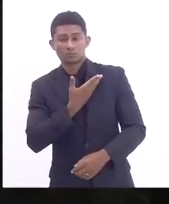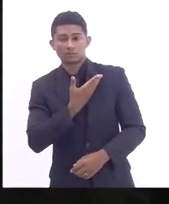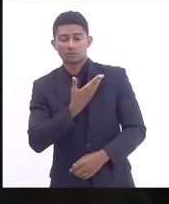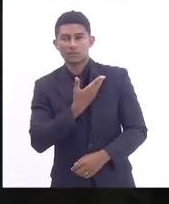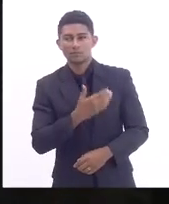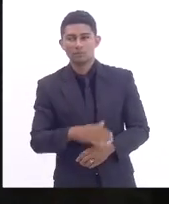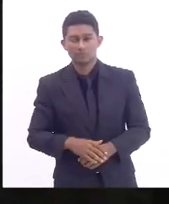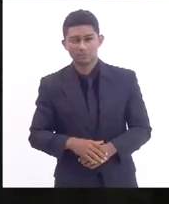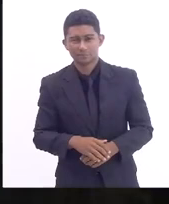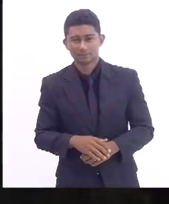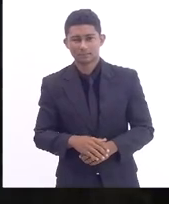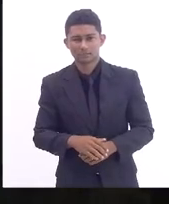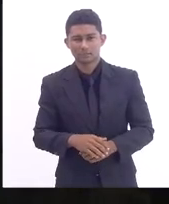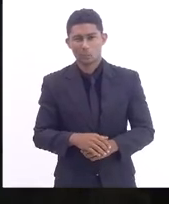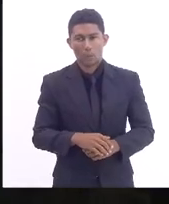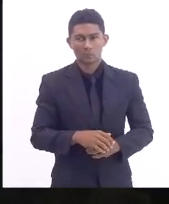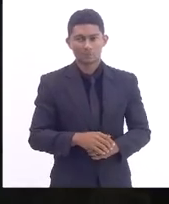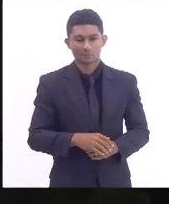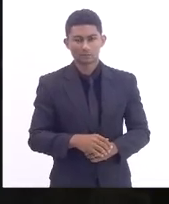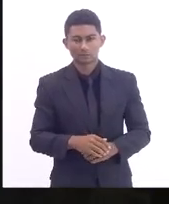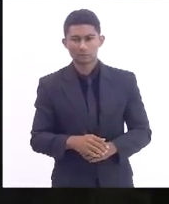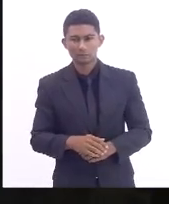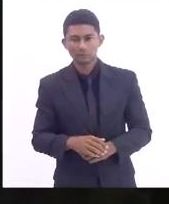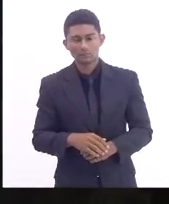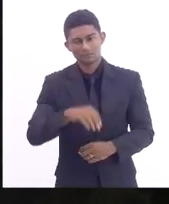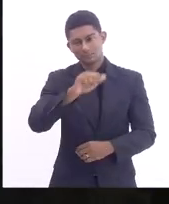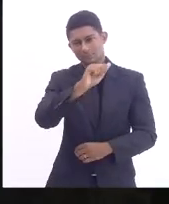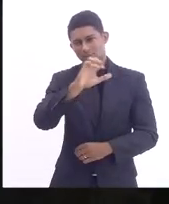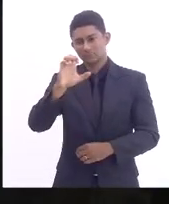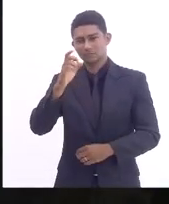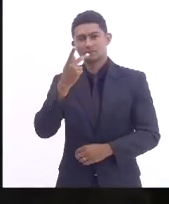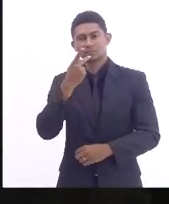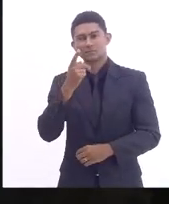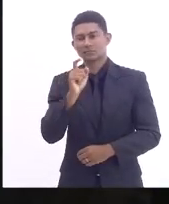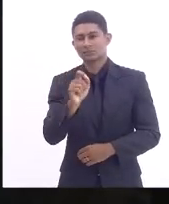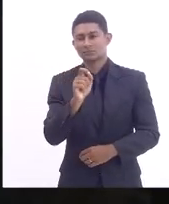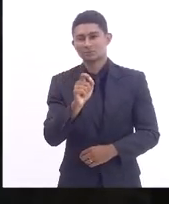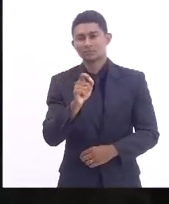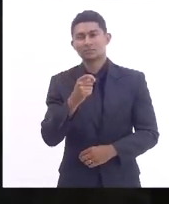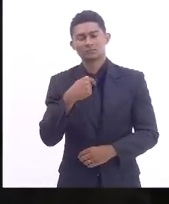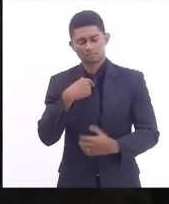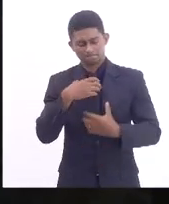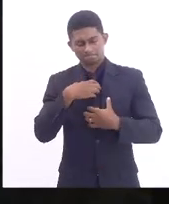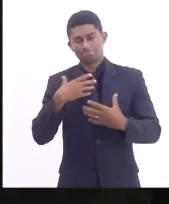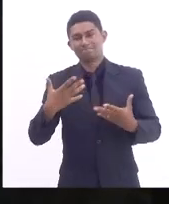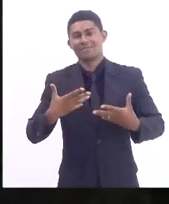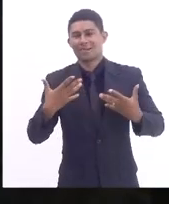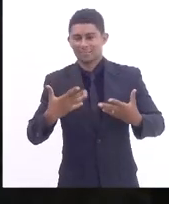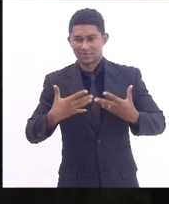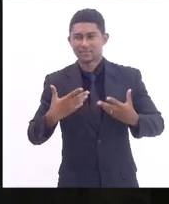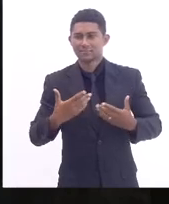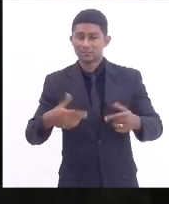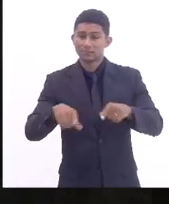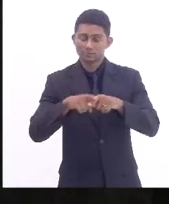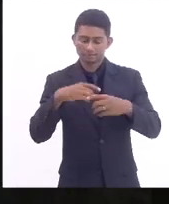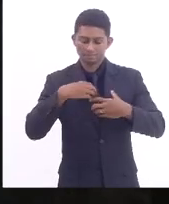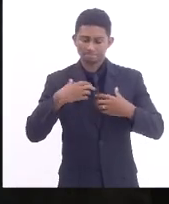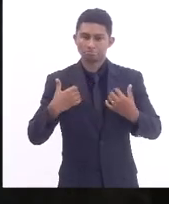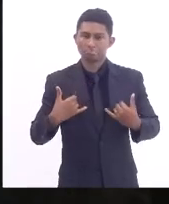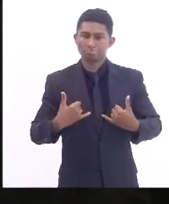damos o André cypriano falou aqui eu tenho uma alegria a honra